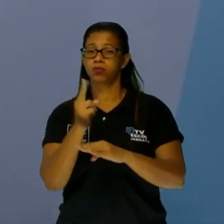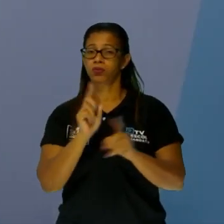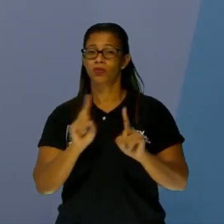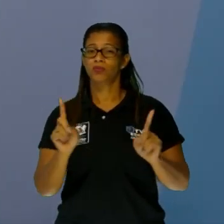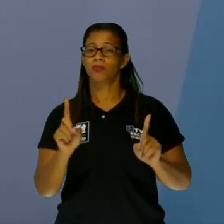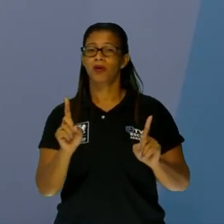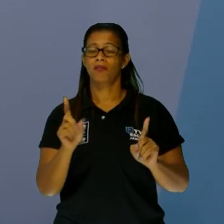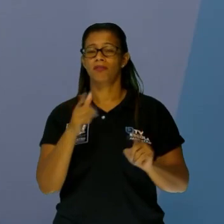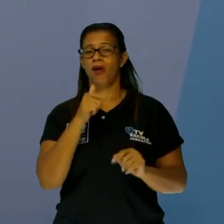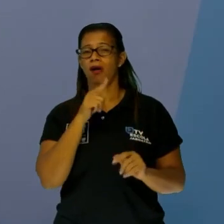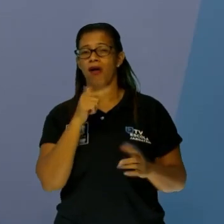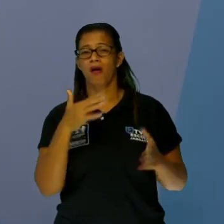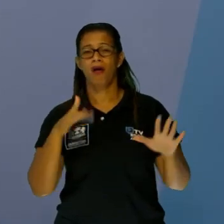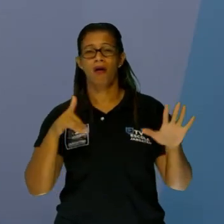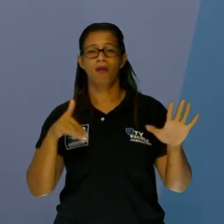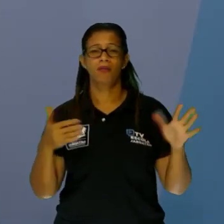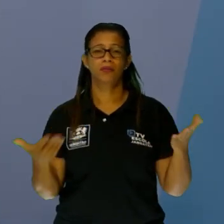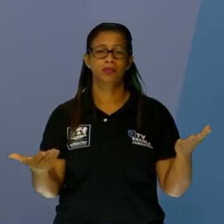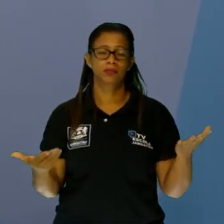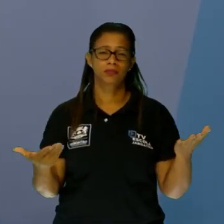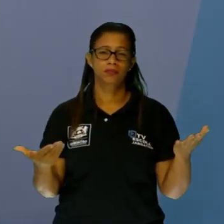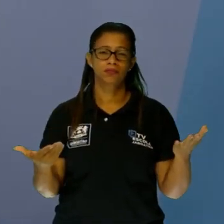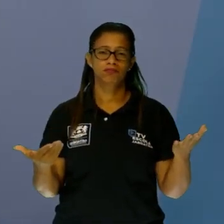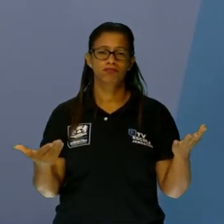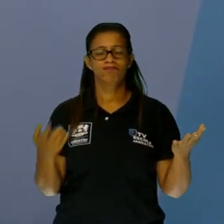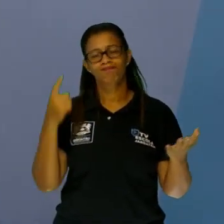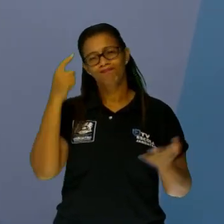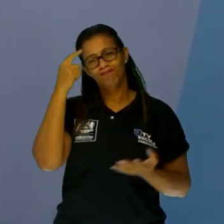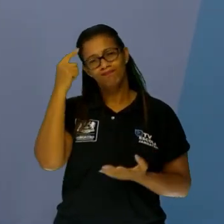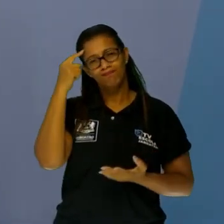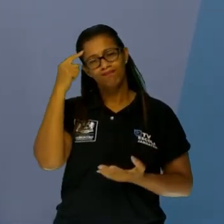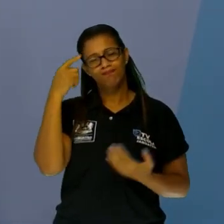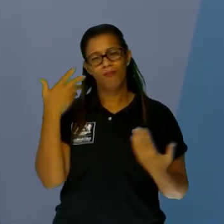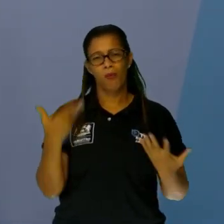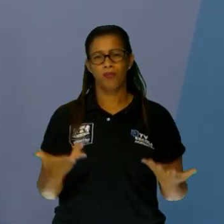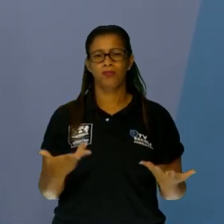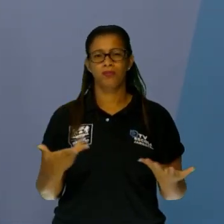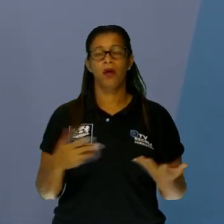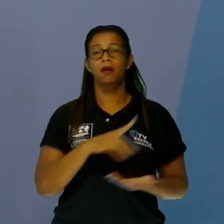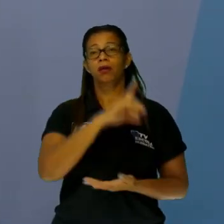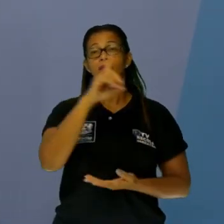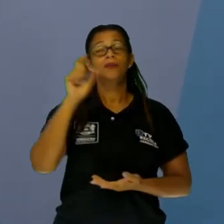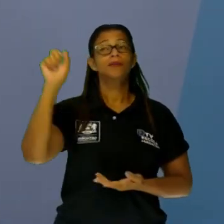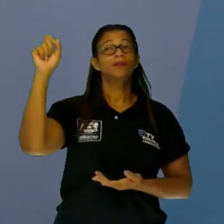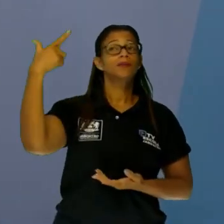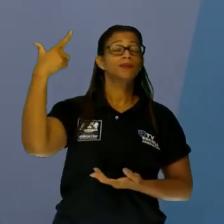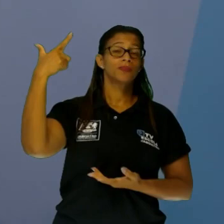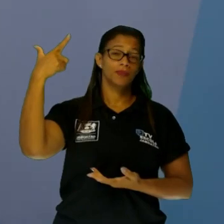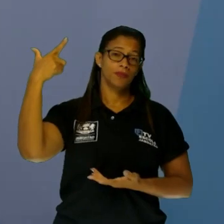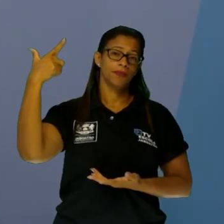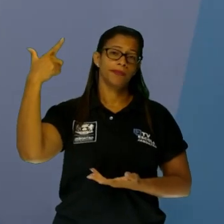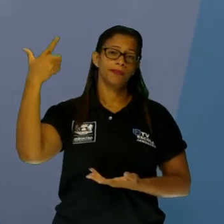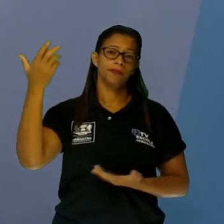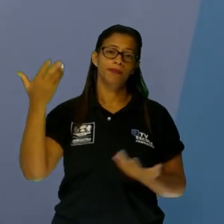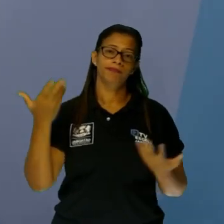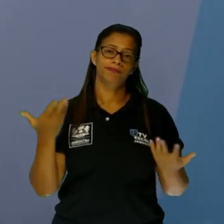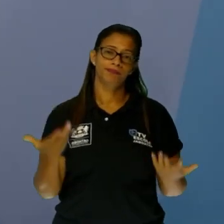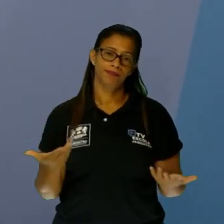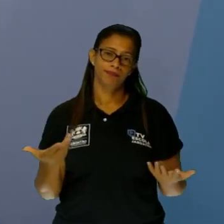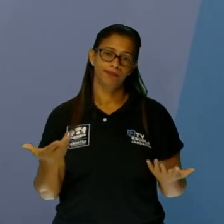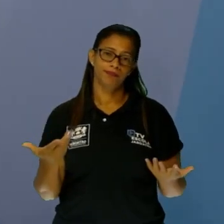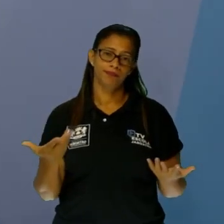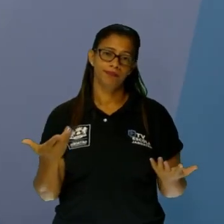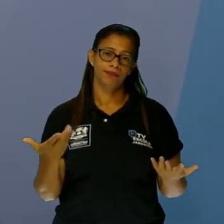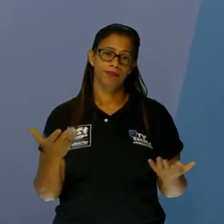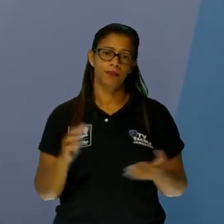faço? Será que eu entro? Será que eu não entro nessa água? Poxa, tá um dia tão ensolarado, né? Então, aí qual é a probabilidade